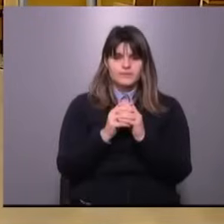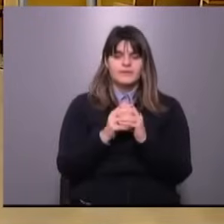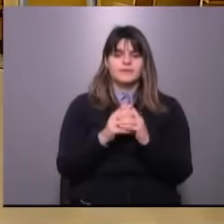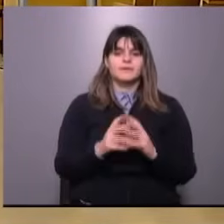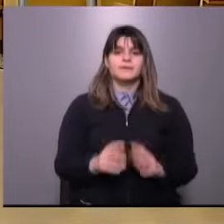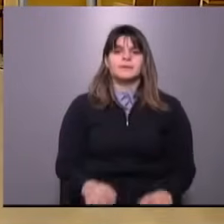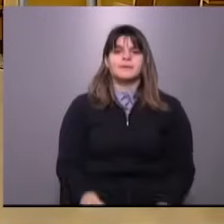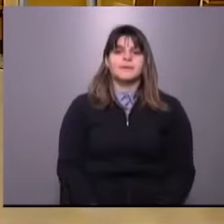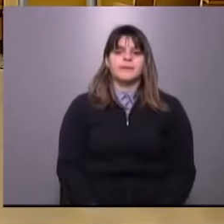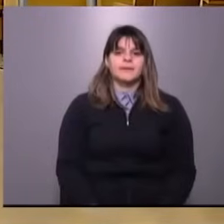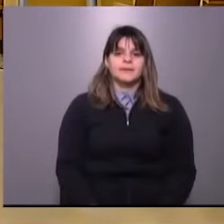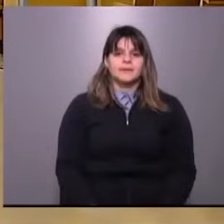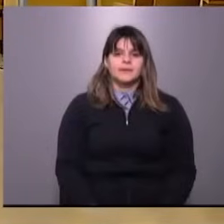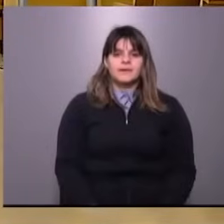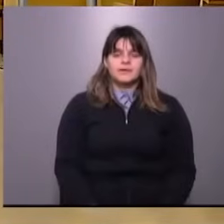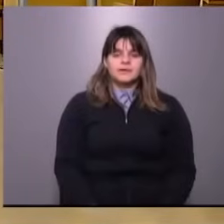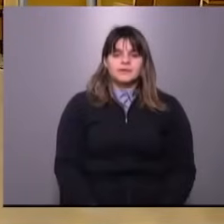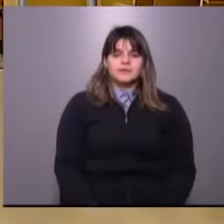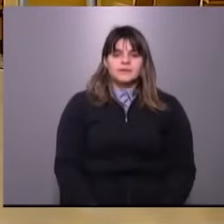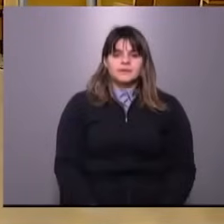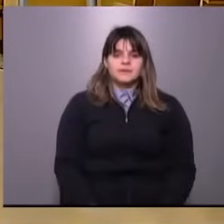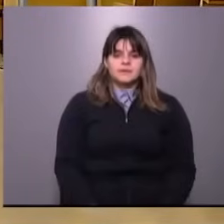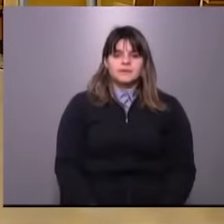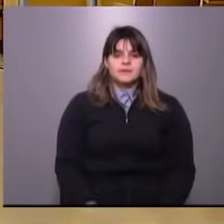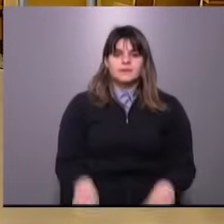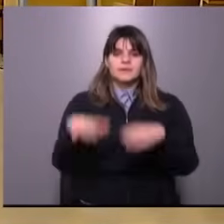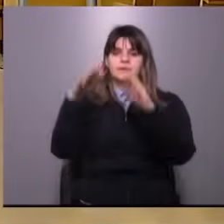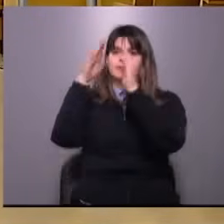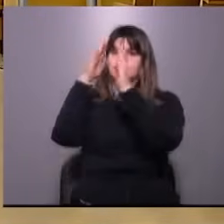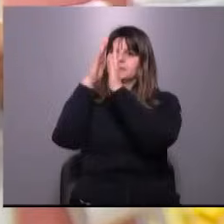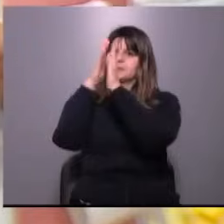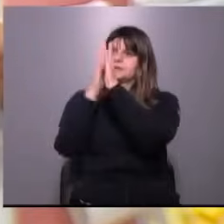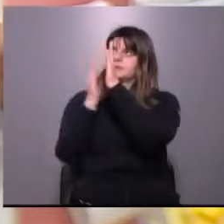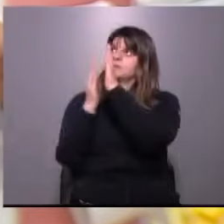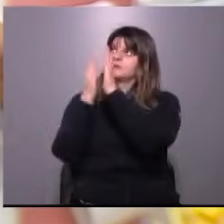Amém. Oremos.